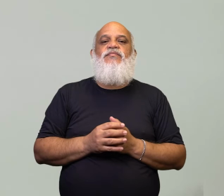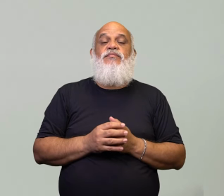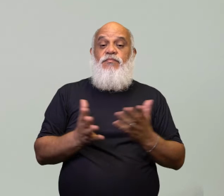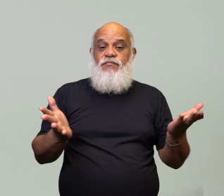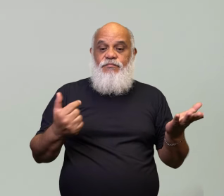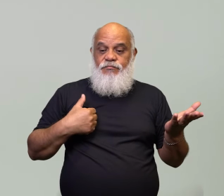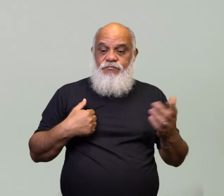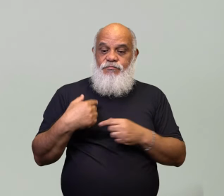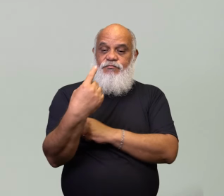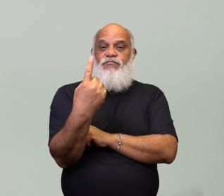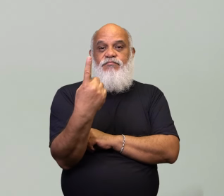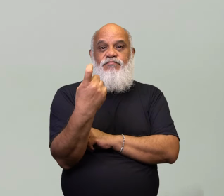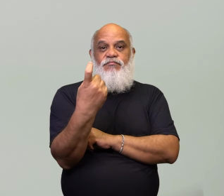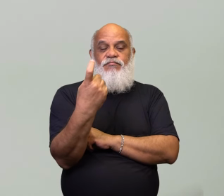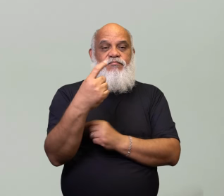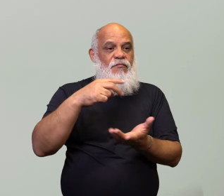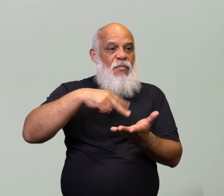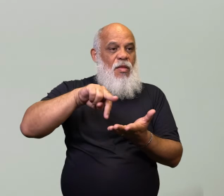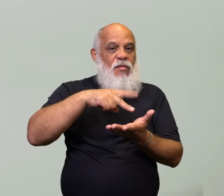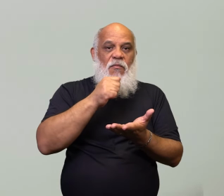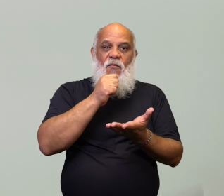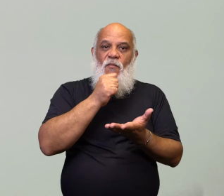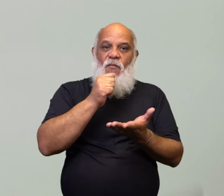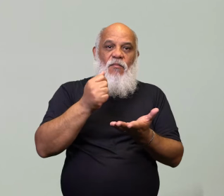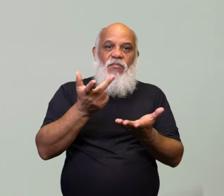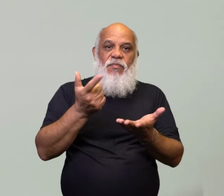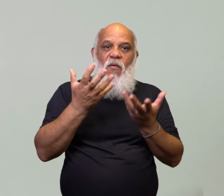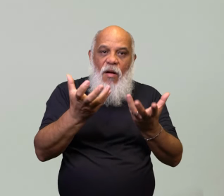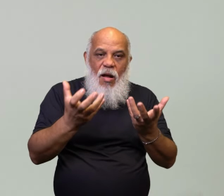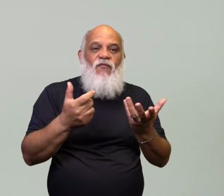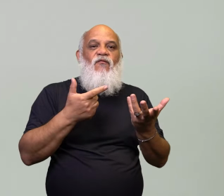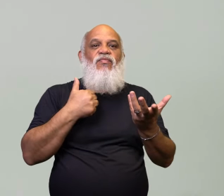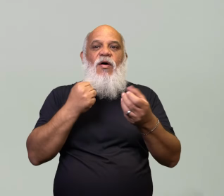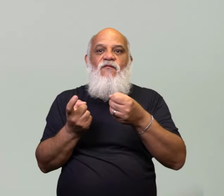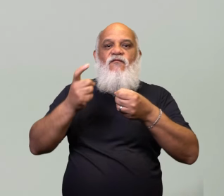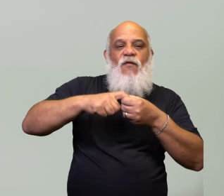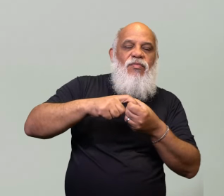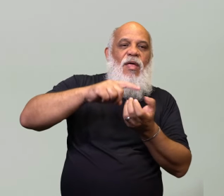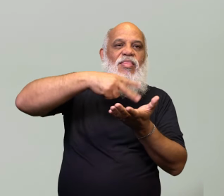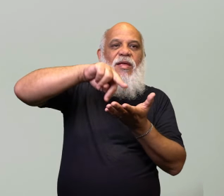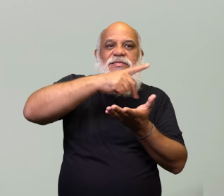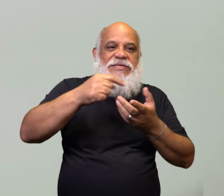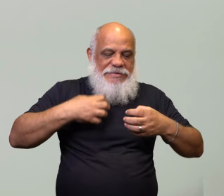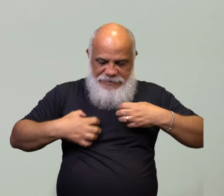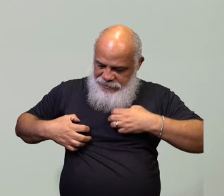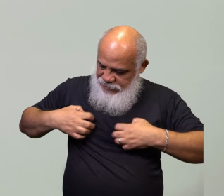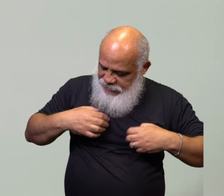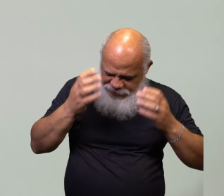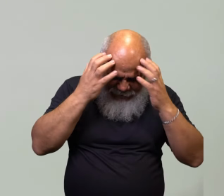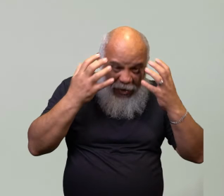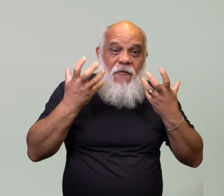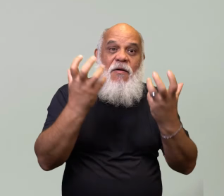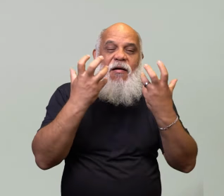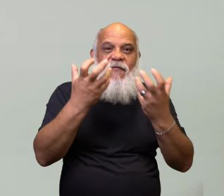Eu sei dançar, o pai me chamou para dançar. E eu sou eu para a gente dançar, eu queria